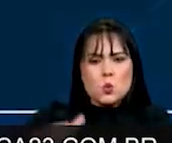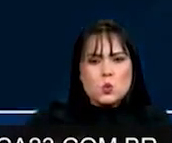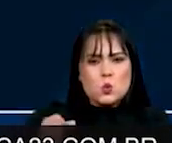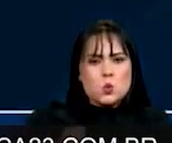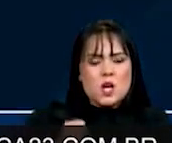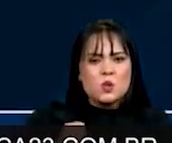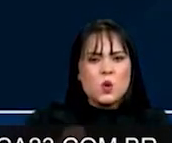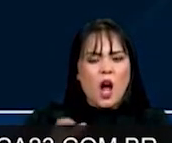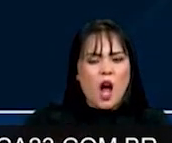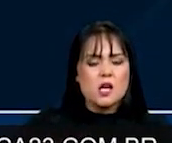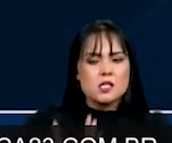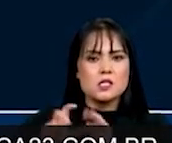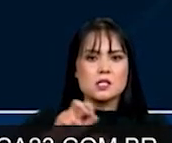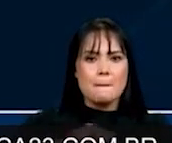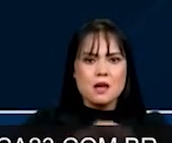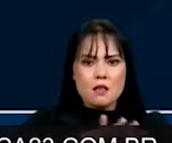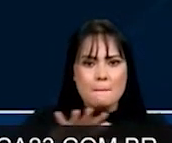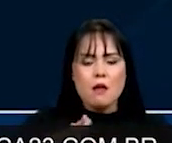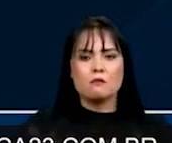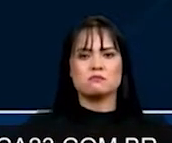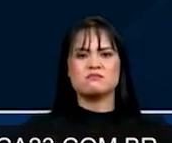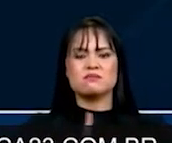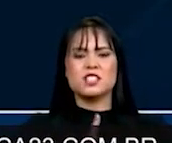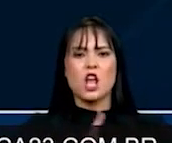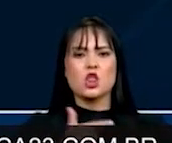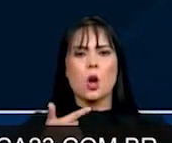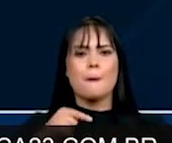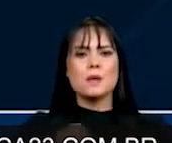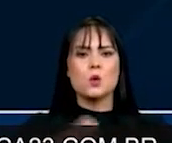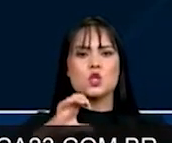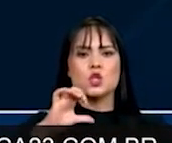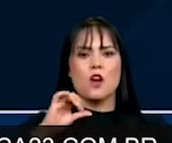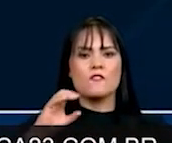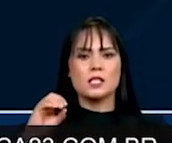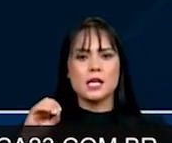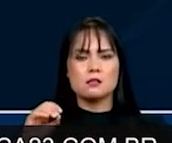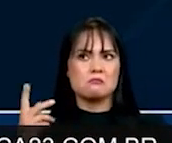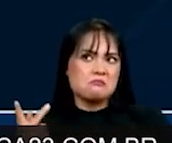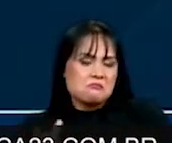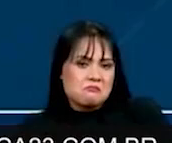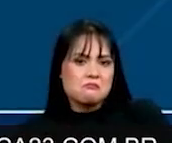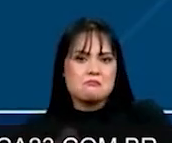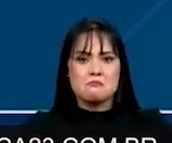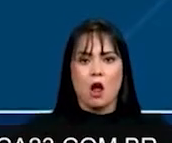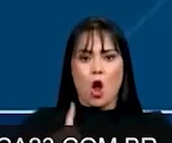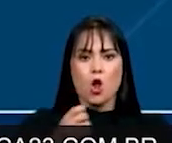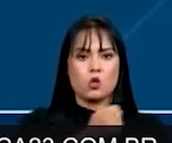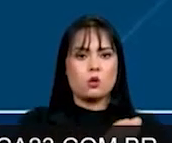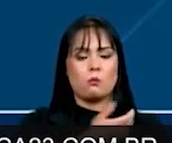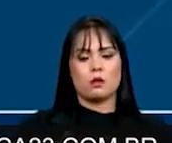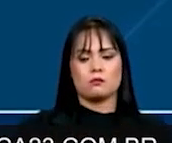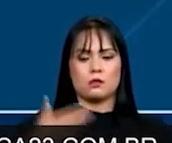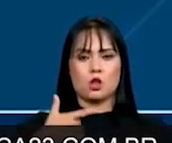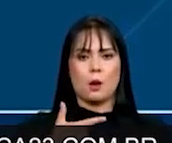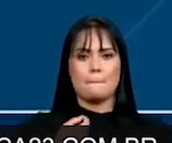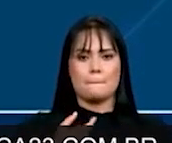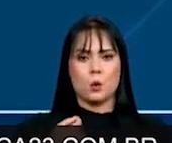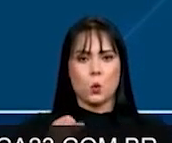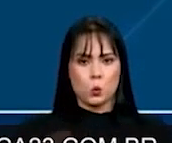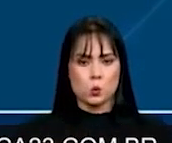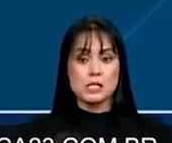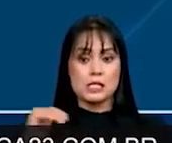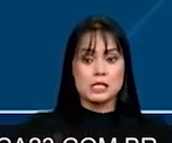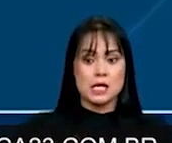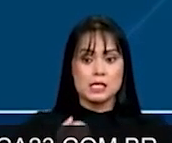da pandemia. E esse, foram aí 2.909 casos, o maior número desde 2008. O